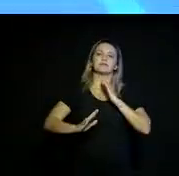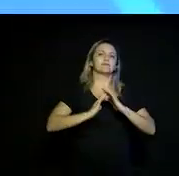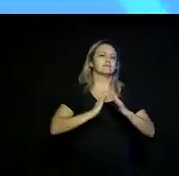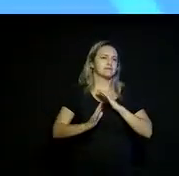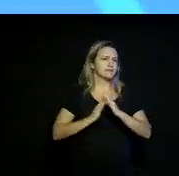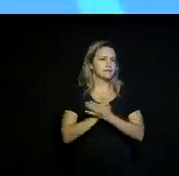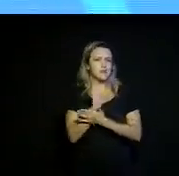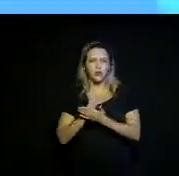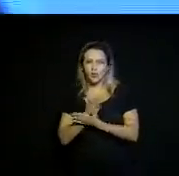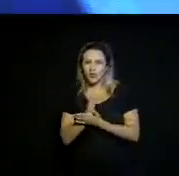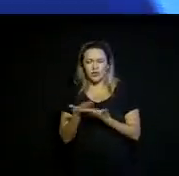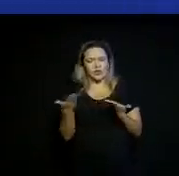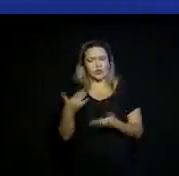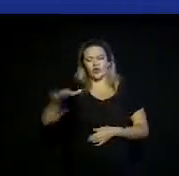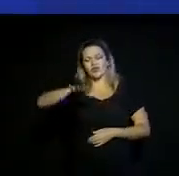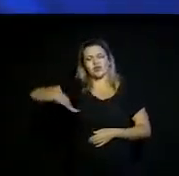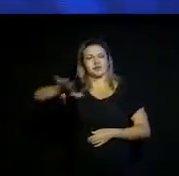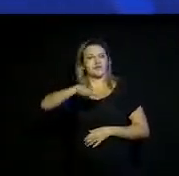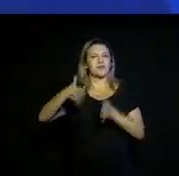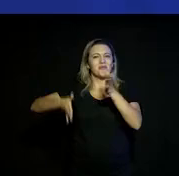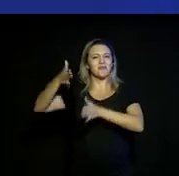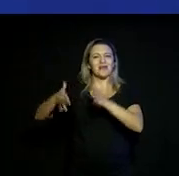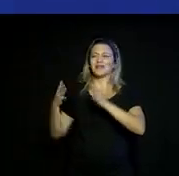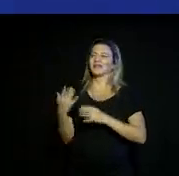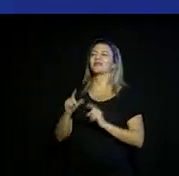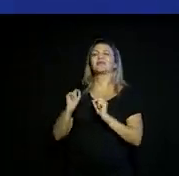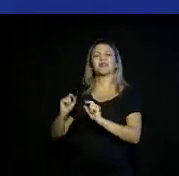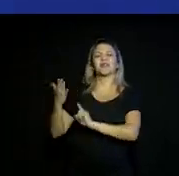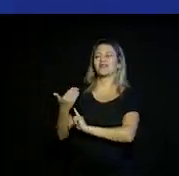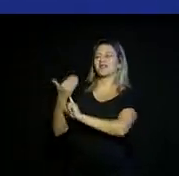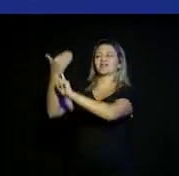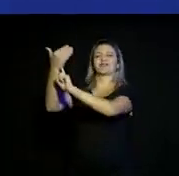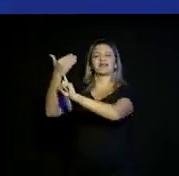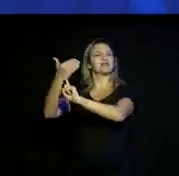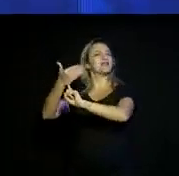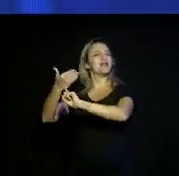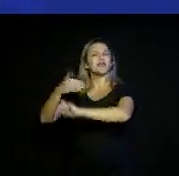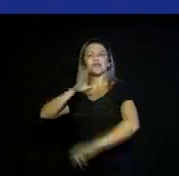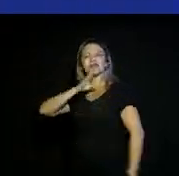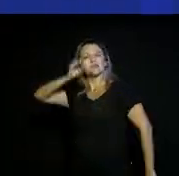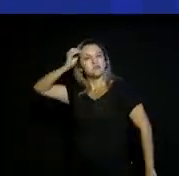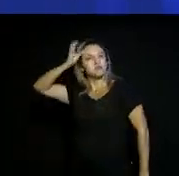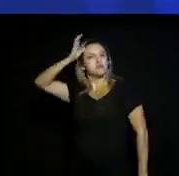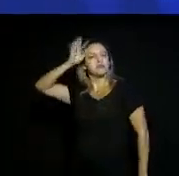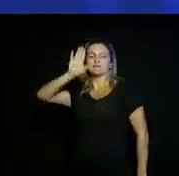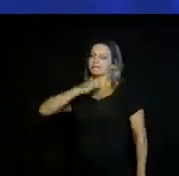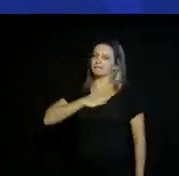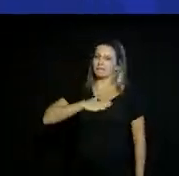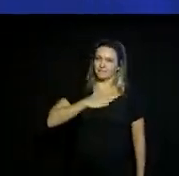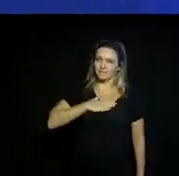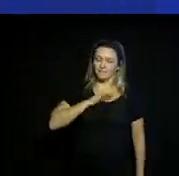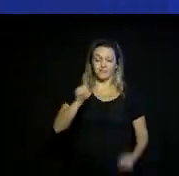na era da tecnologia, vivemos na era do conhecimento. Vamos com calma em relação a isso? Em